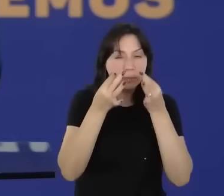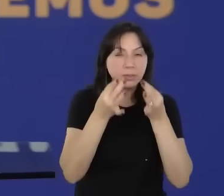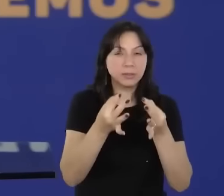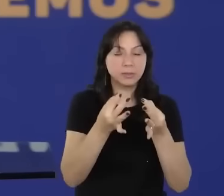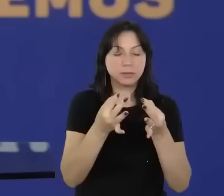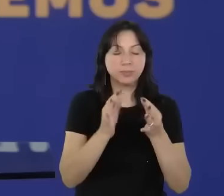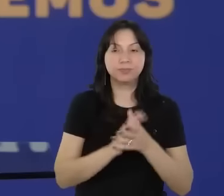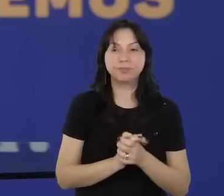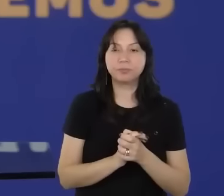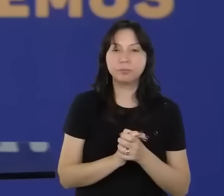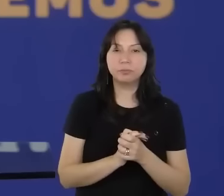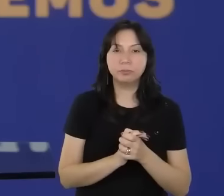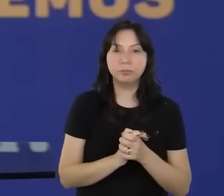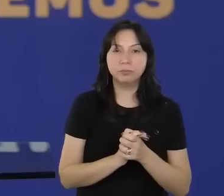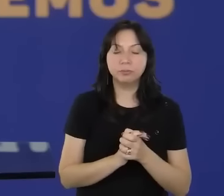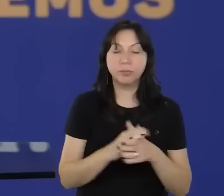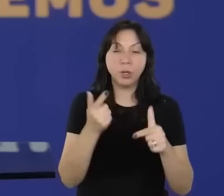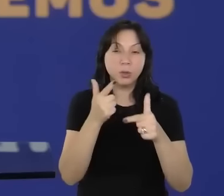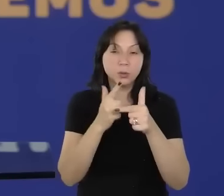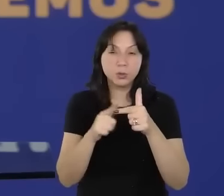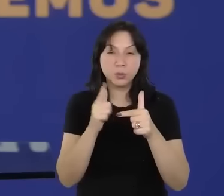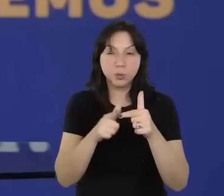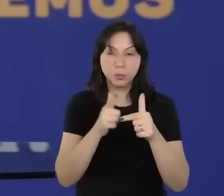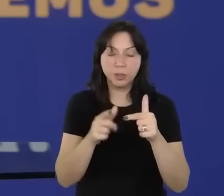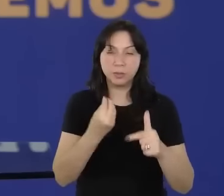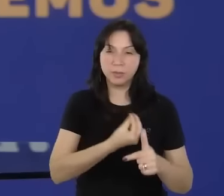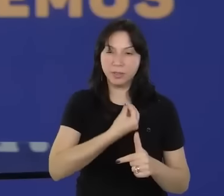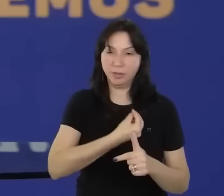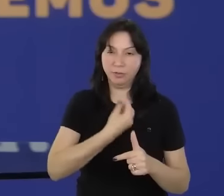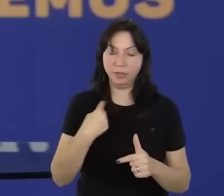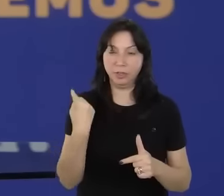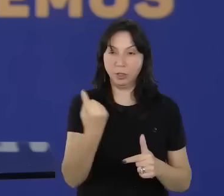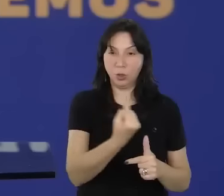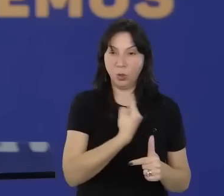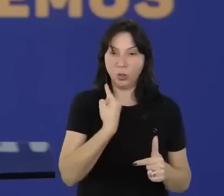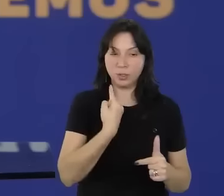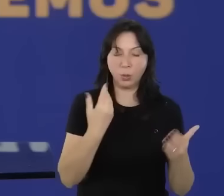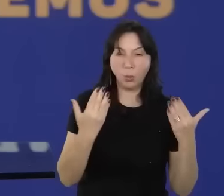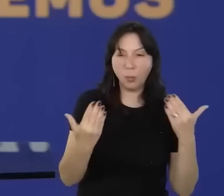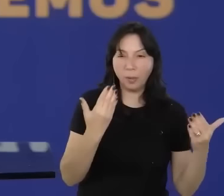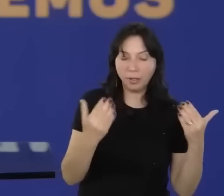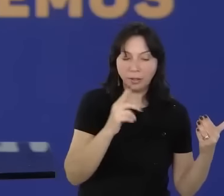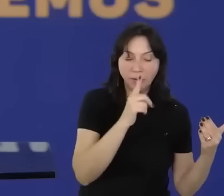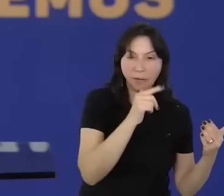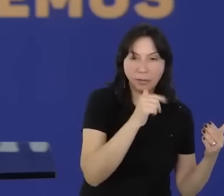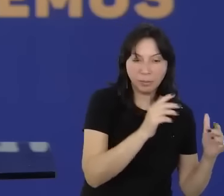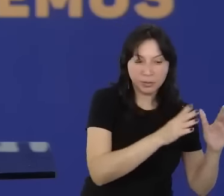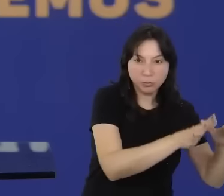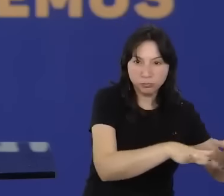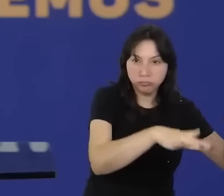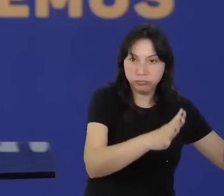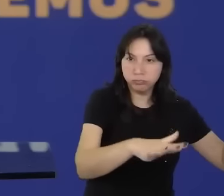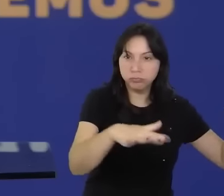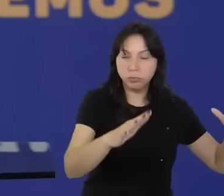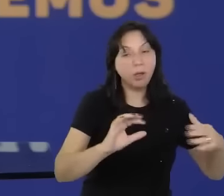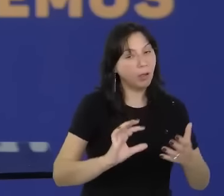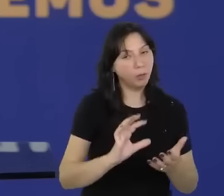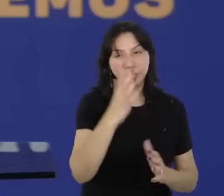Primeiro as tempestades da nossa vida irmãos a semelhança desta aqui são inevitáveis